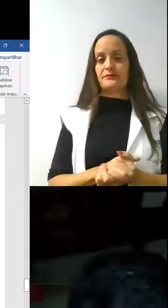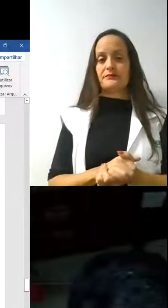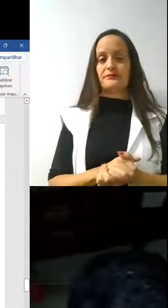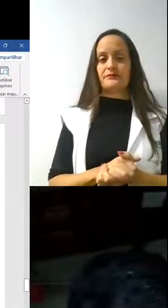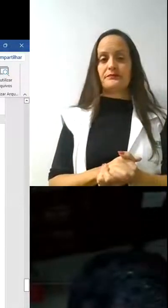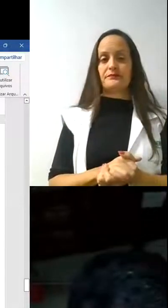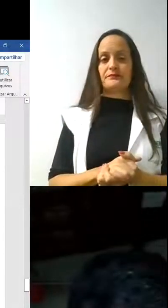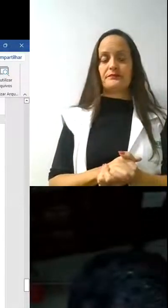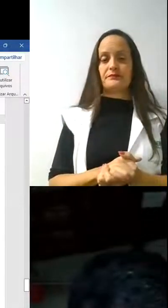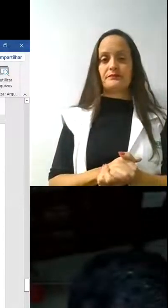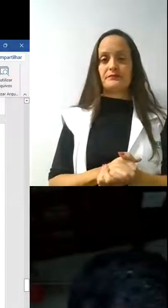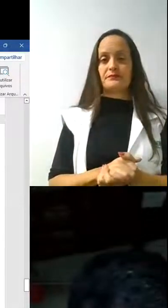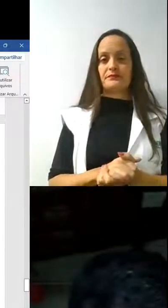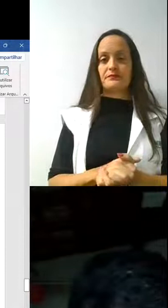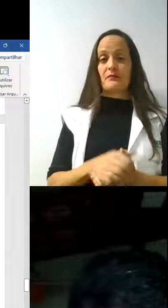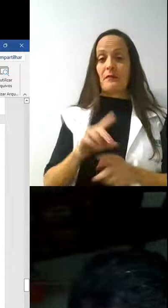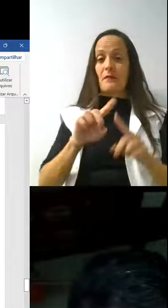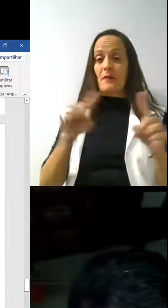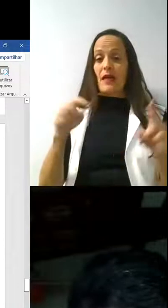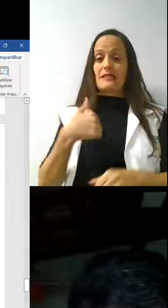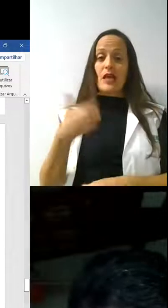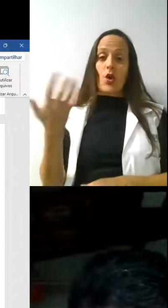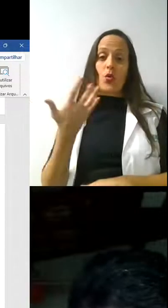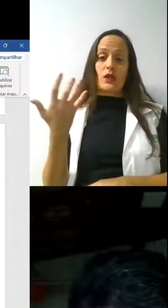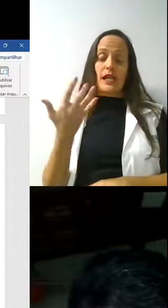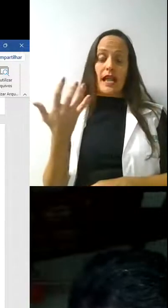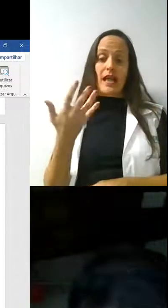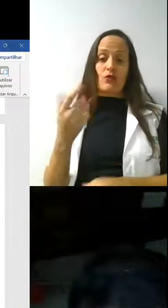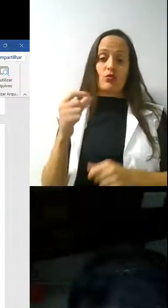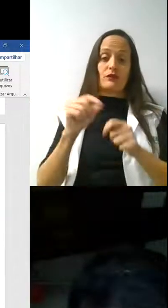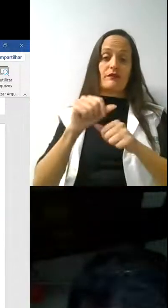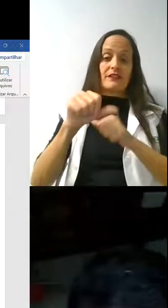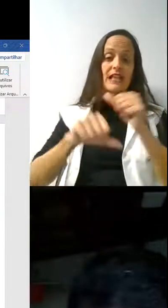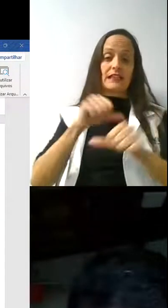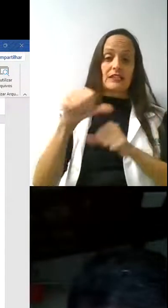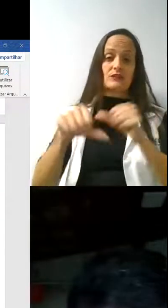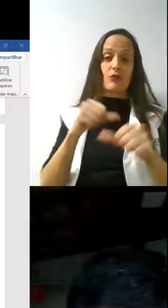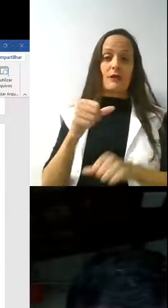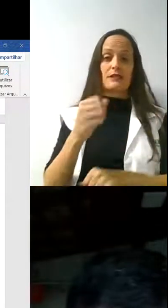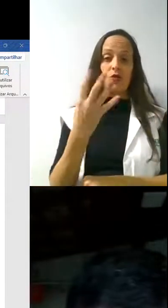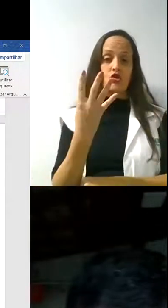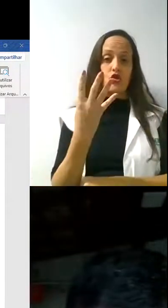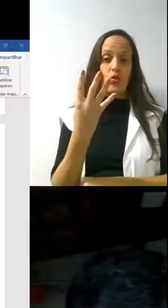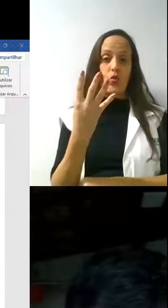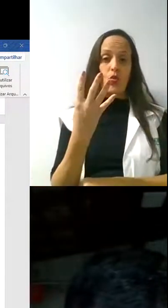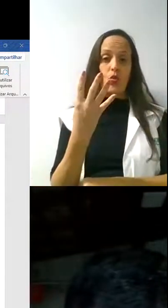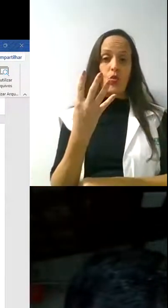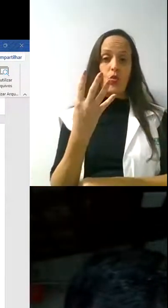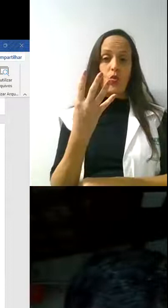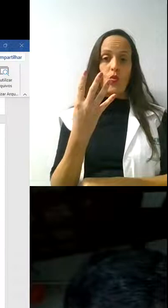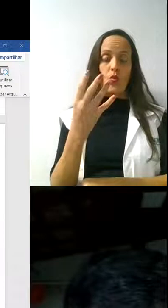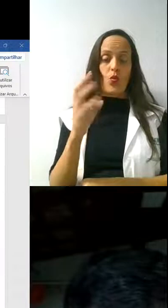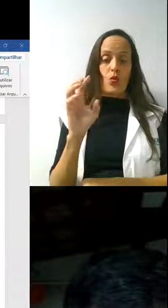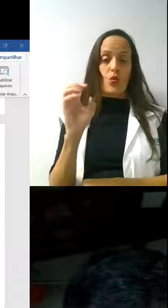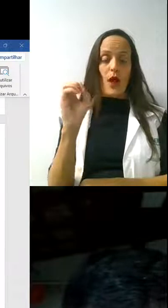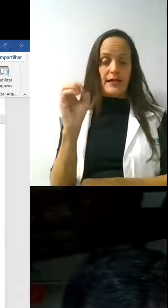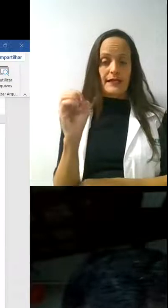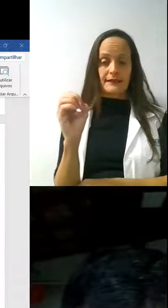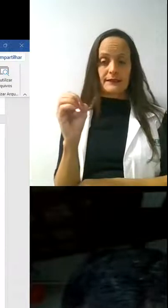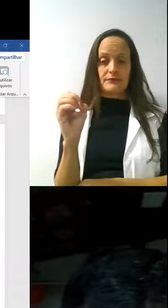quero representar 40 metros em quilômetros, como é que eu faço? Então, eu pego esse valor aqui, ó, 40, que é a medida